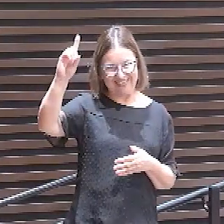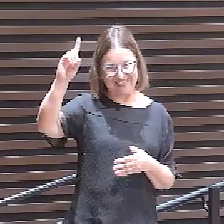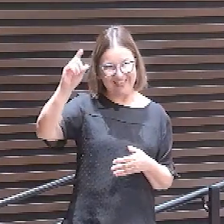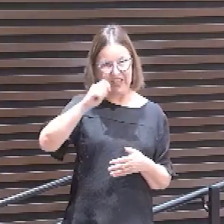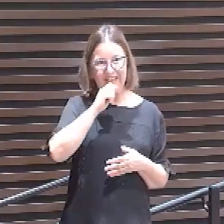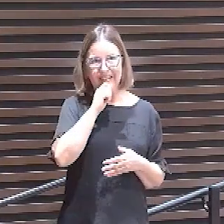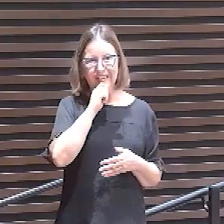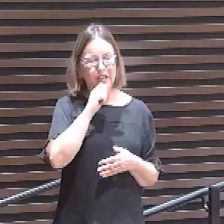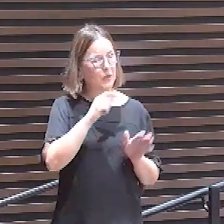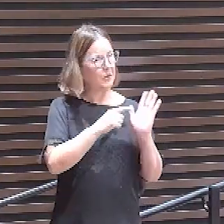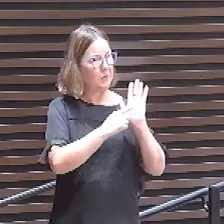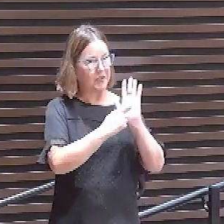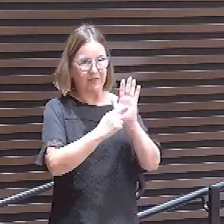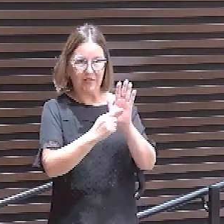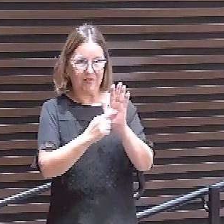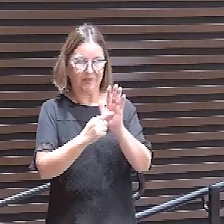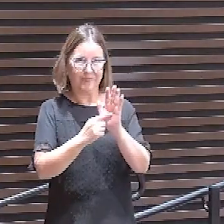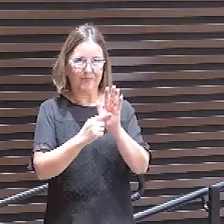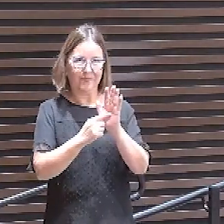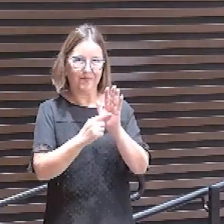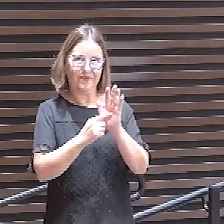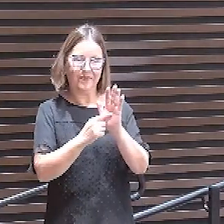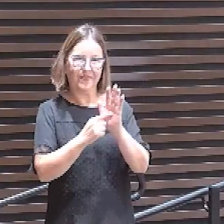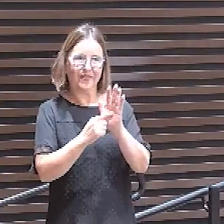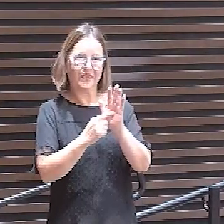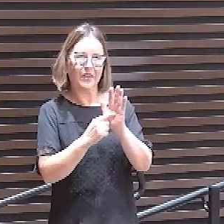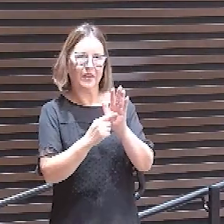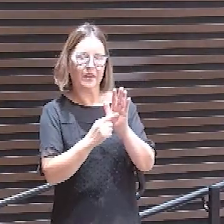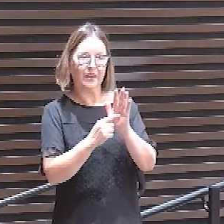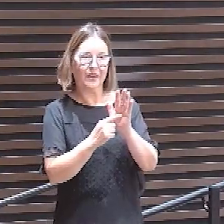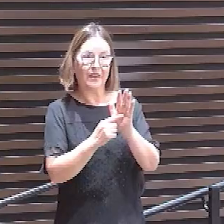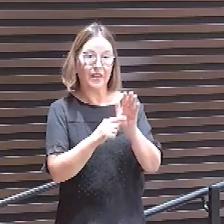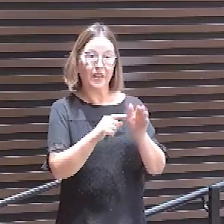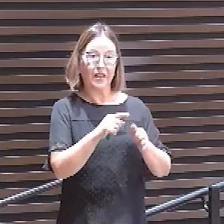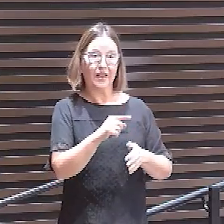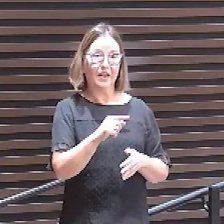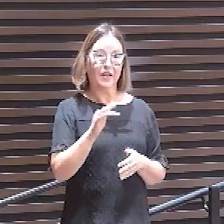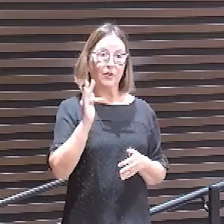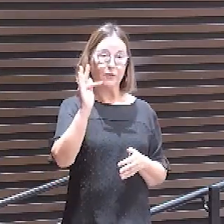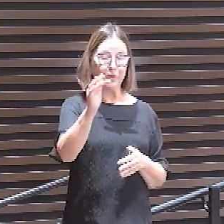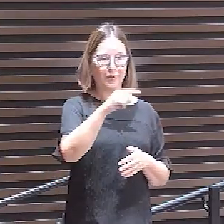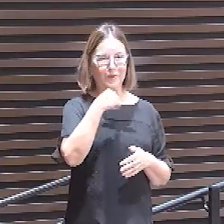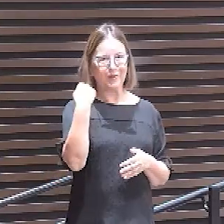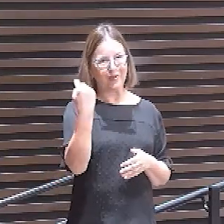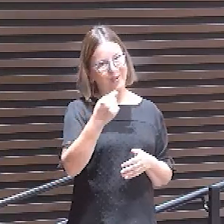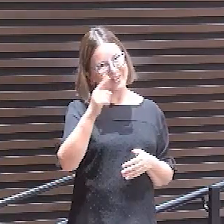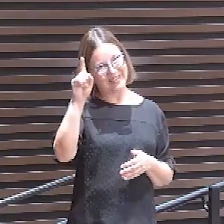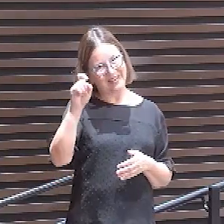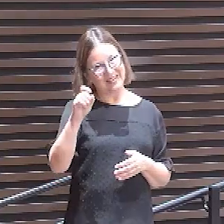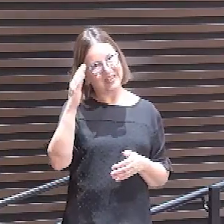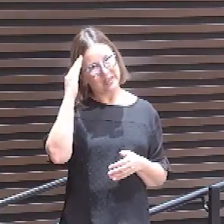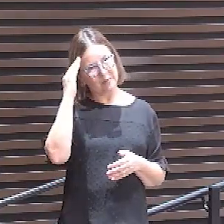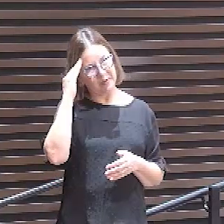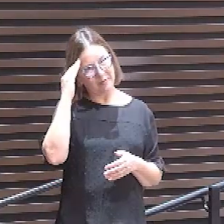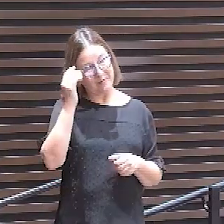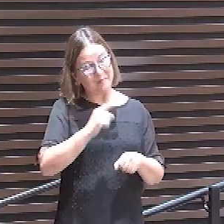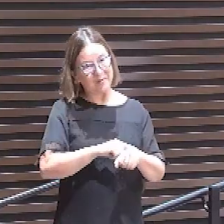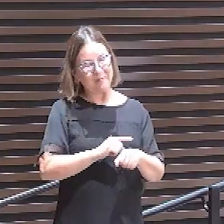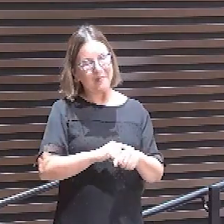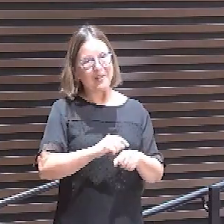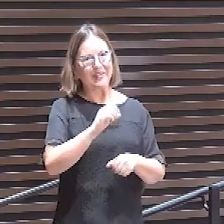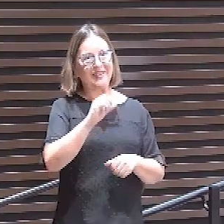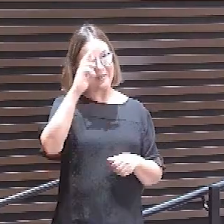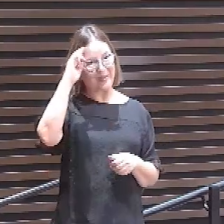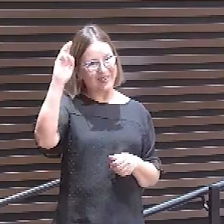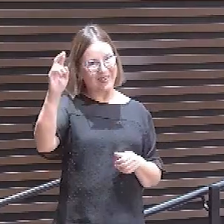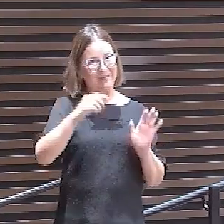não se manifestou o que haveremos de ser. Sabemos que quando Ele se manifestar,